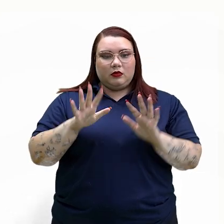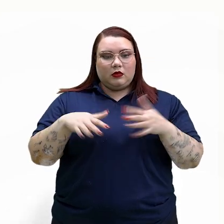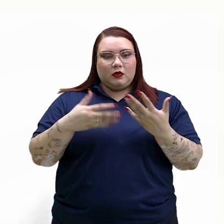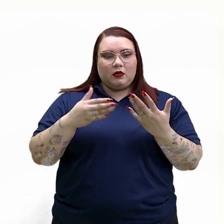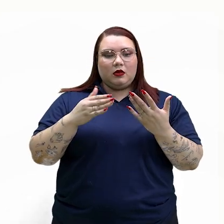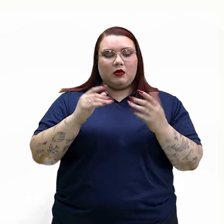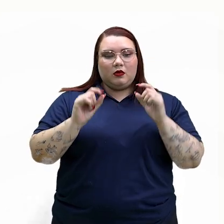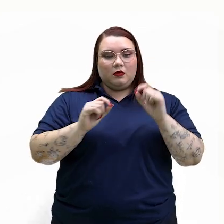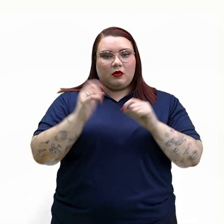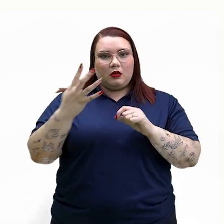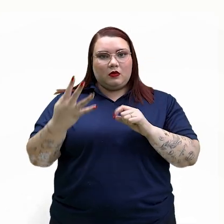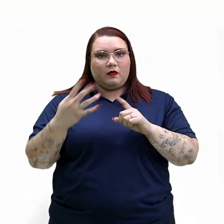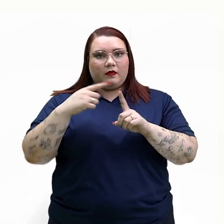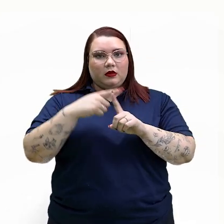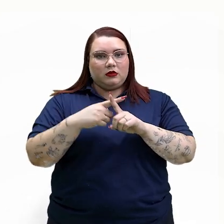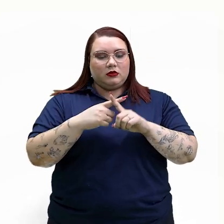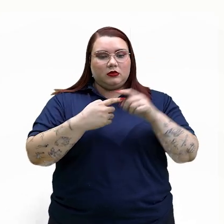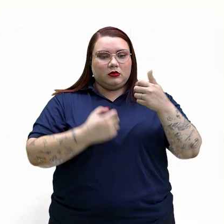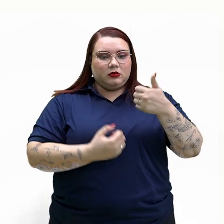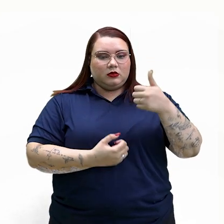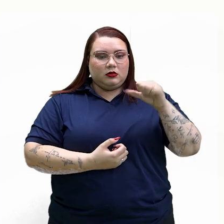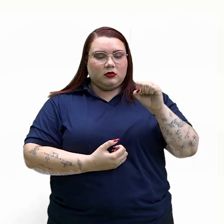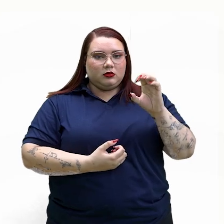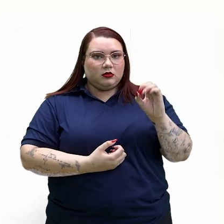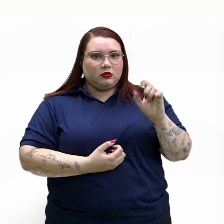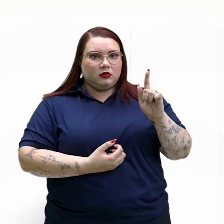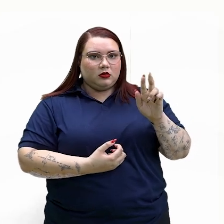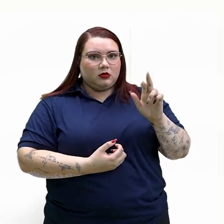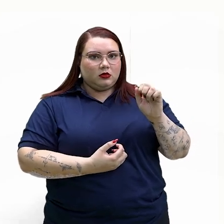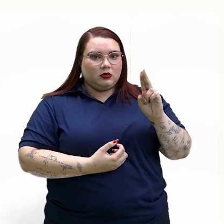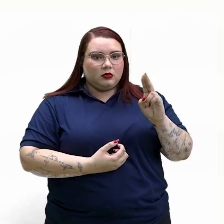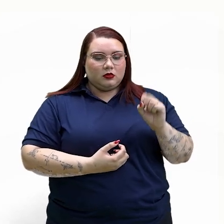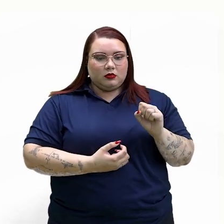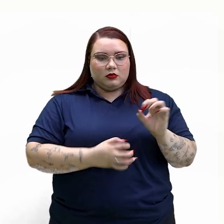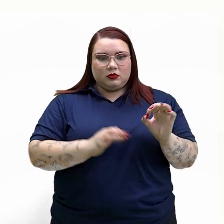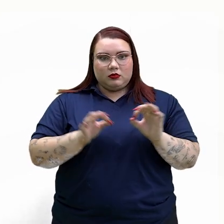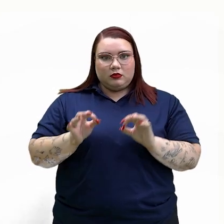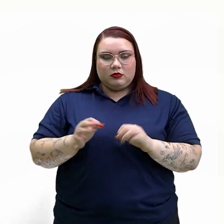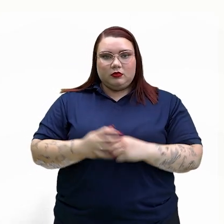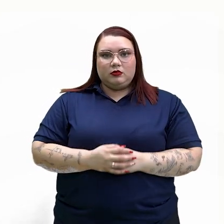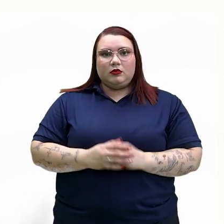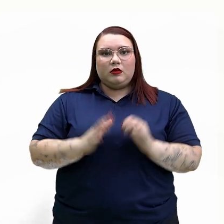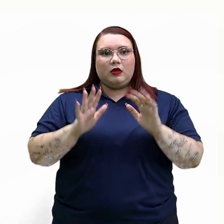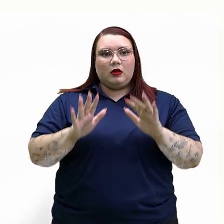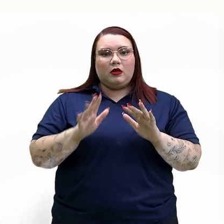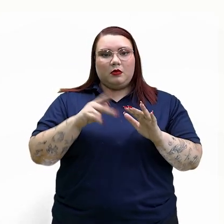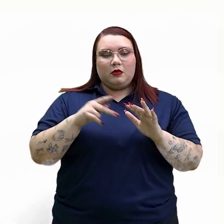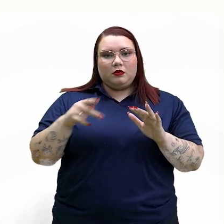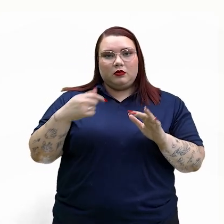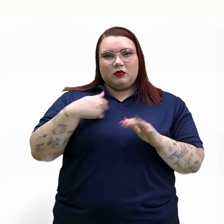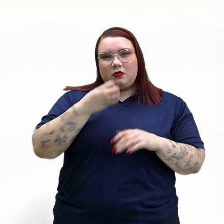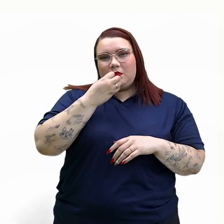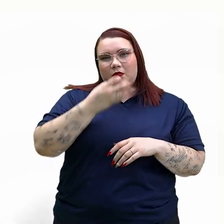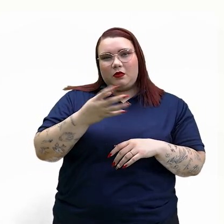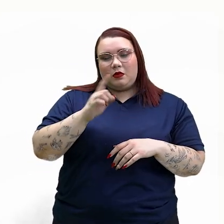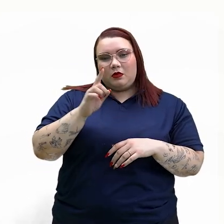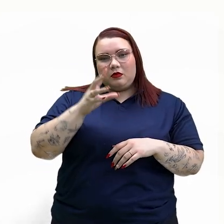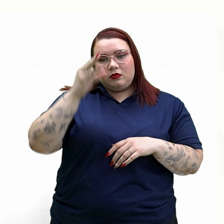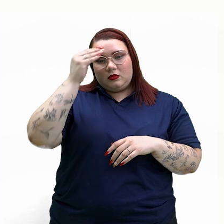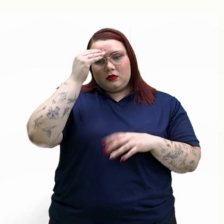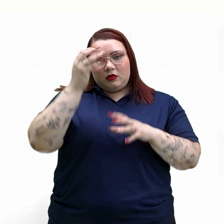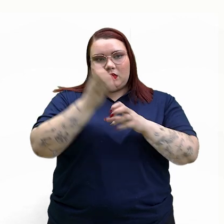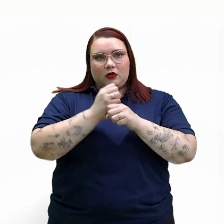ângulos internos vai ser 4 vezes 180 graus. Ah, professor, não sou muito bom de conta de